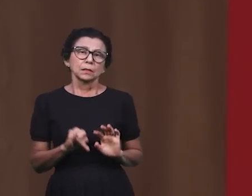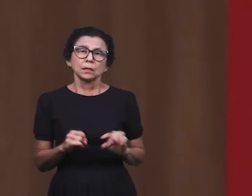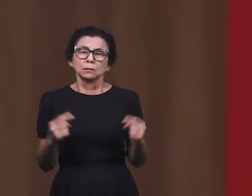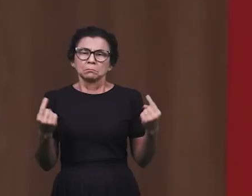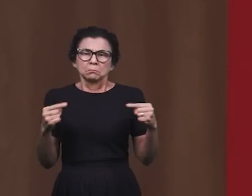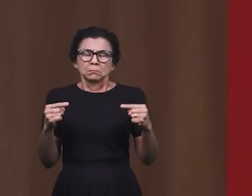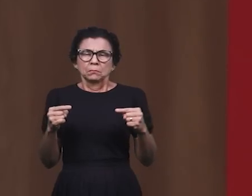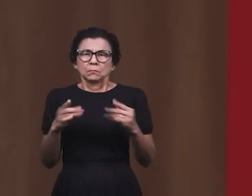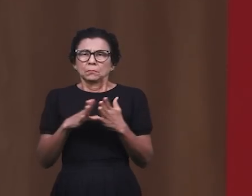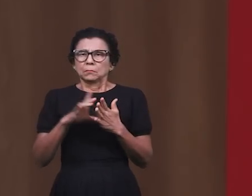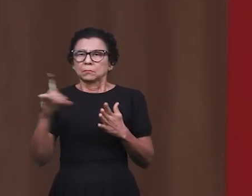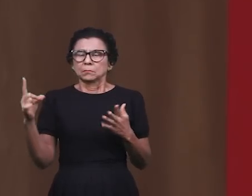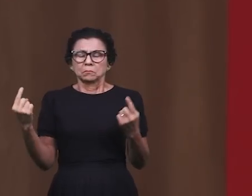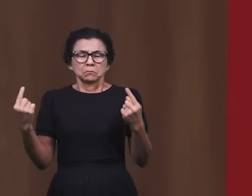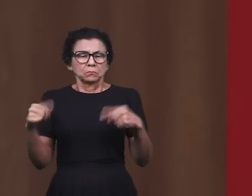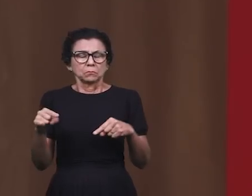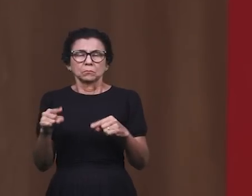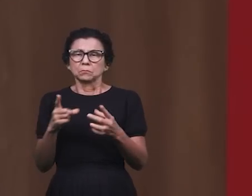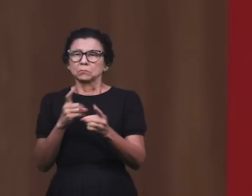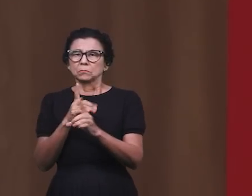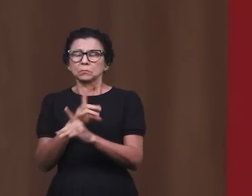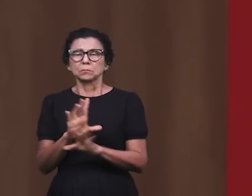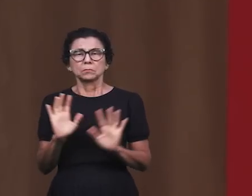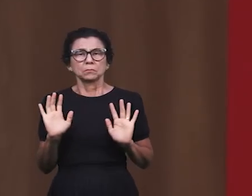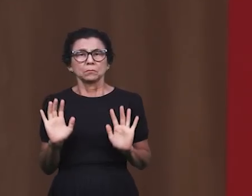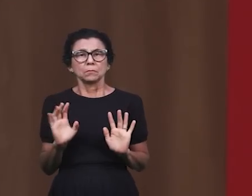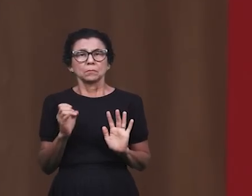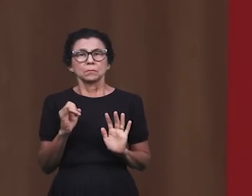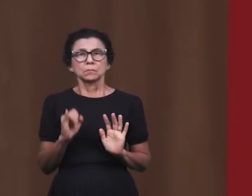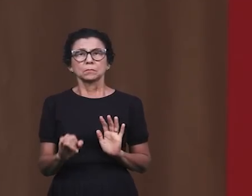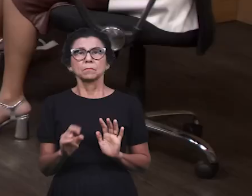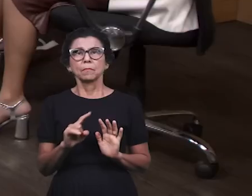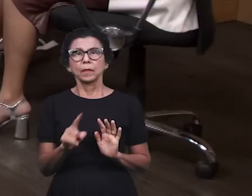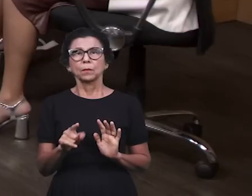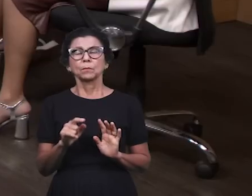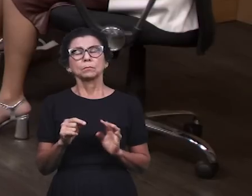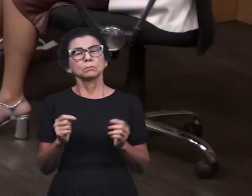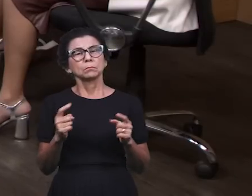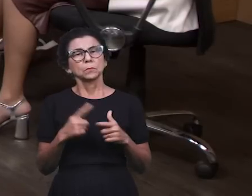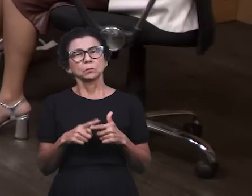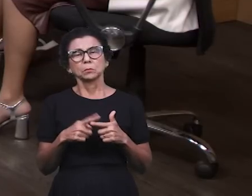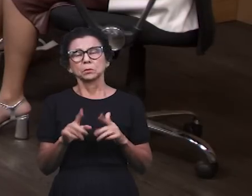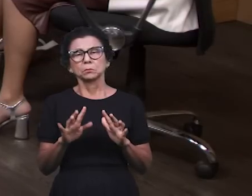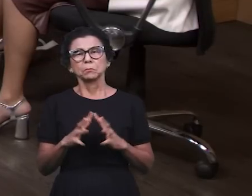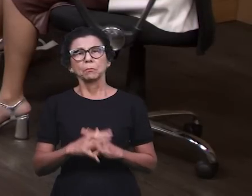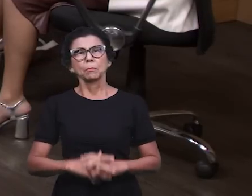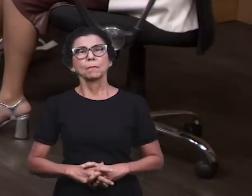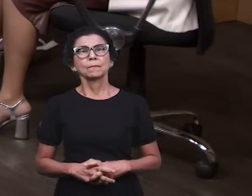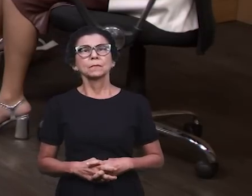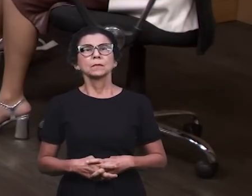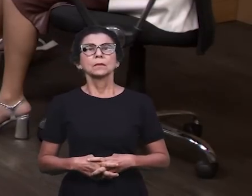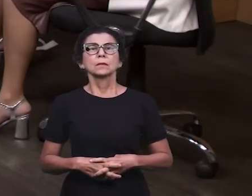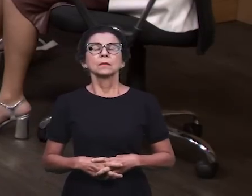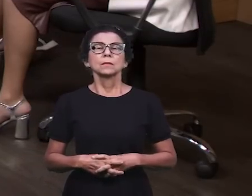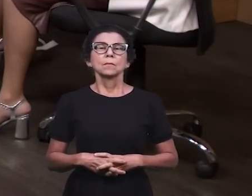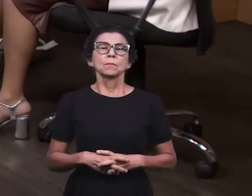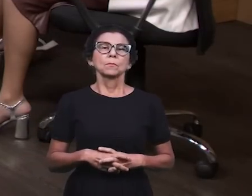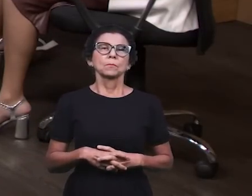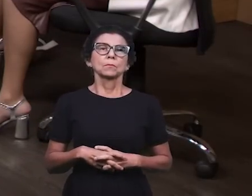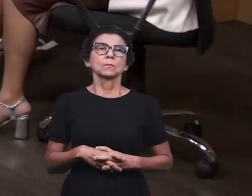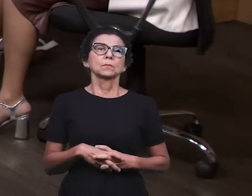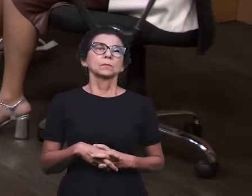não fere a doutrina, não tem problema ouvir, entendo eu. Dentro desse aspecto, João, dos